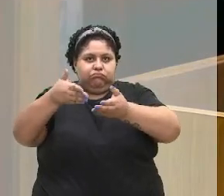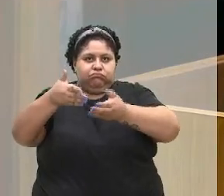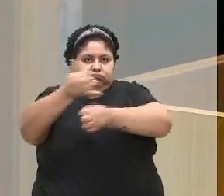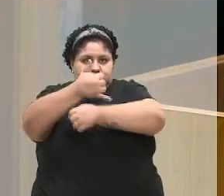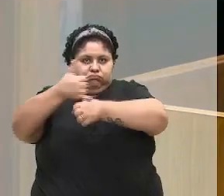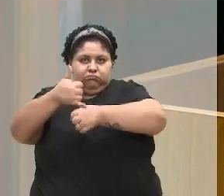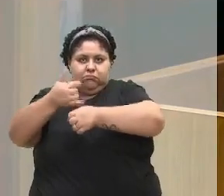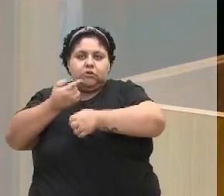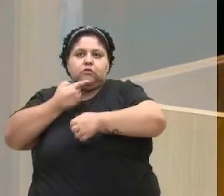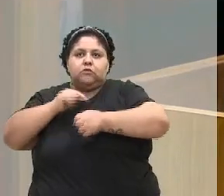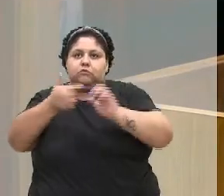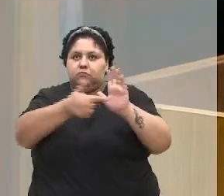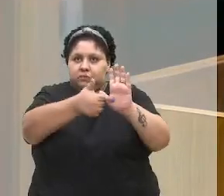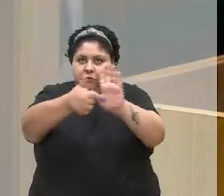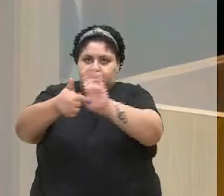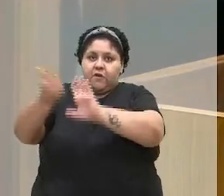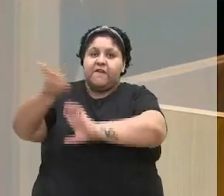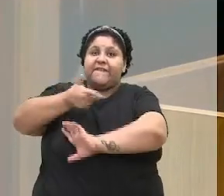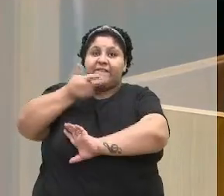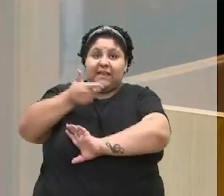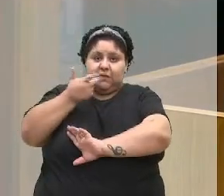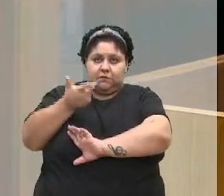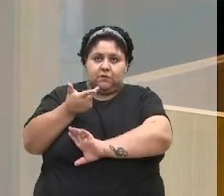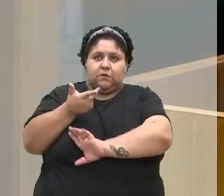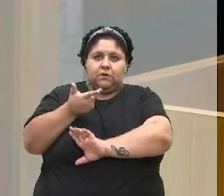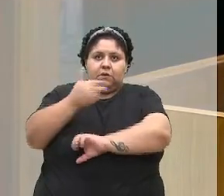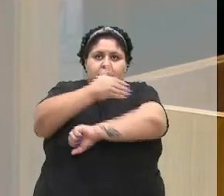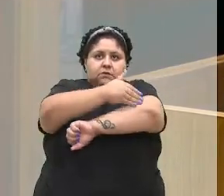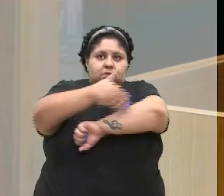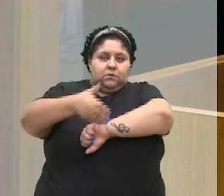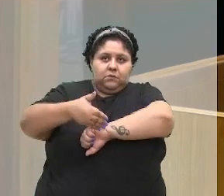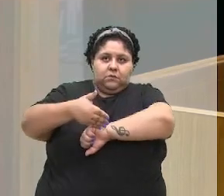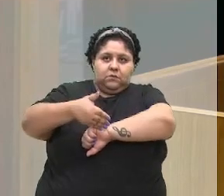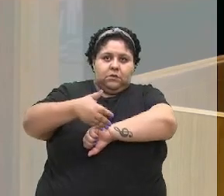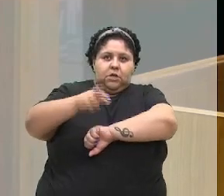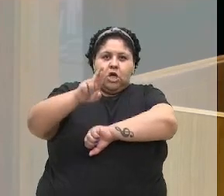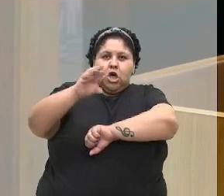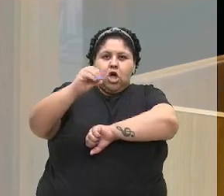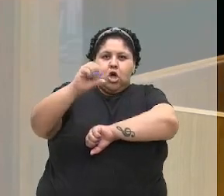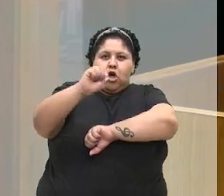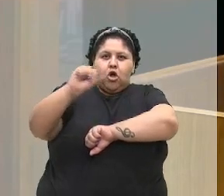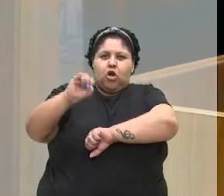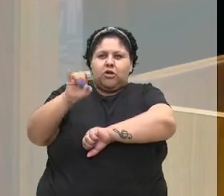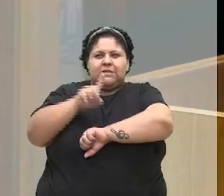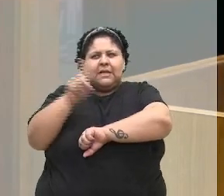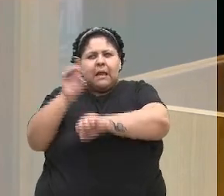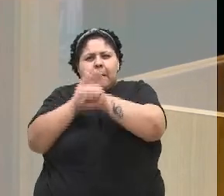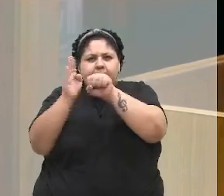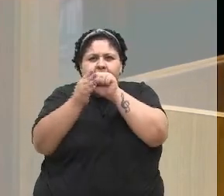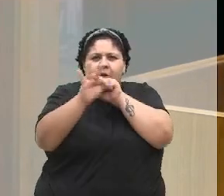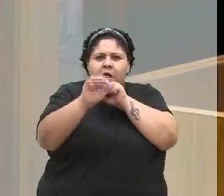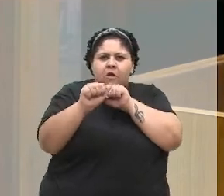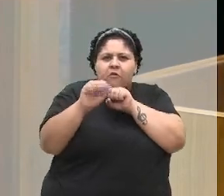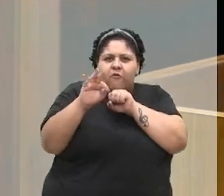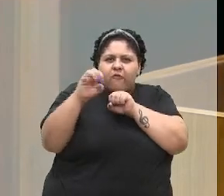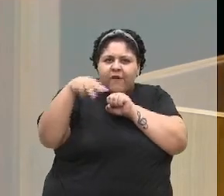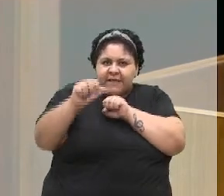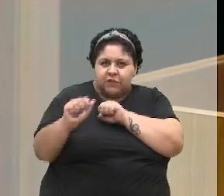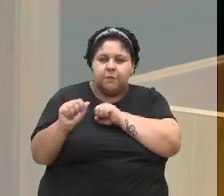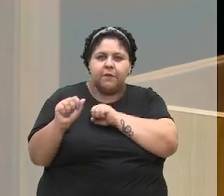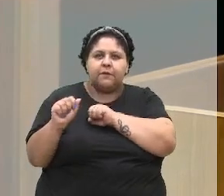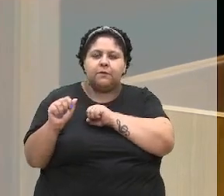mostrar, há poucos dias nós estivemos aqui falando da rua Amadeu Rossi, lá do Fátima, né? Que é uma rua que